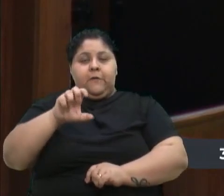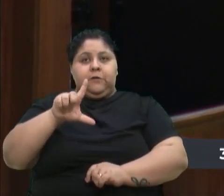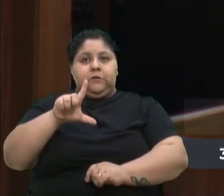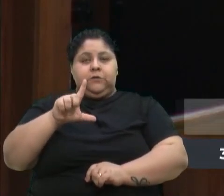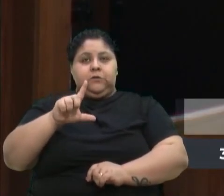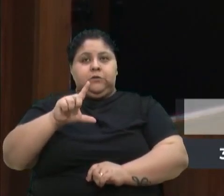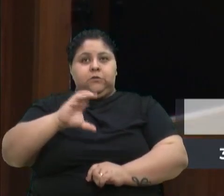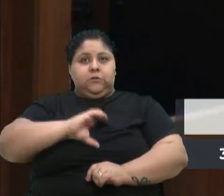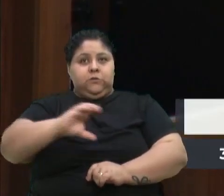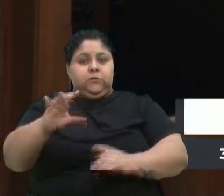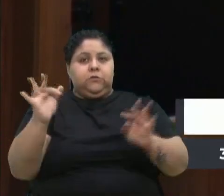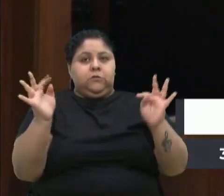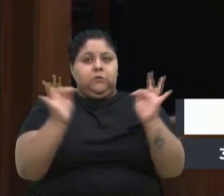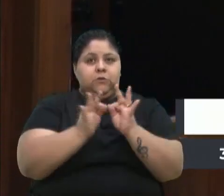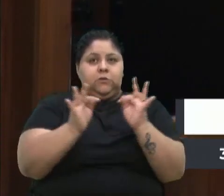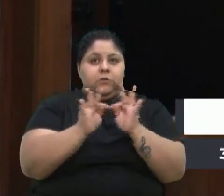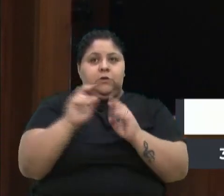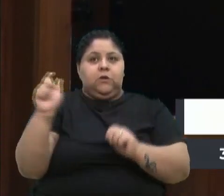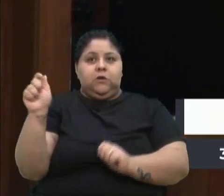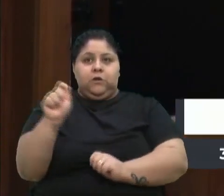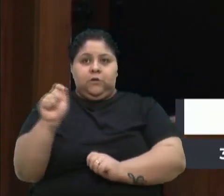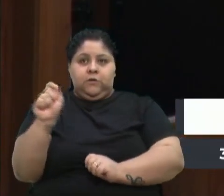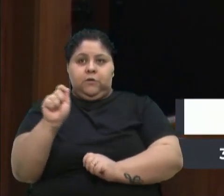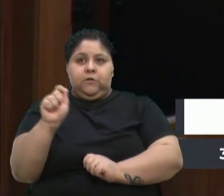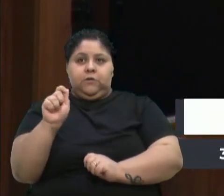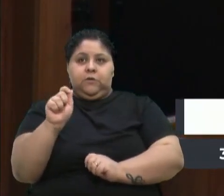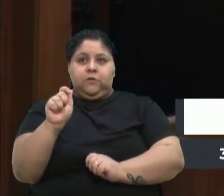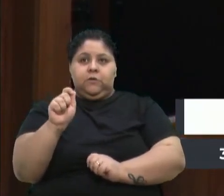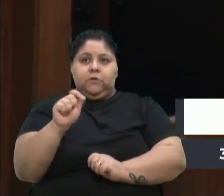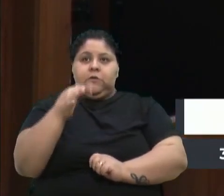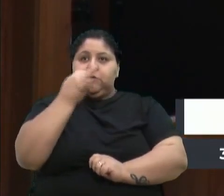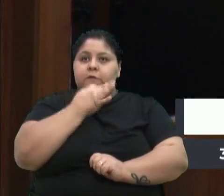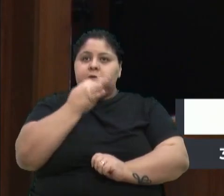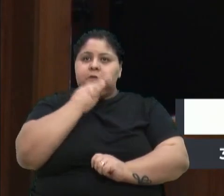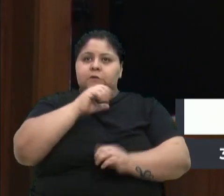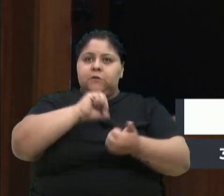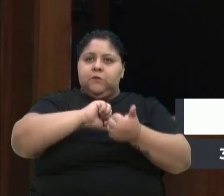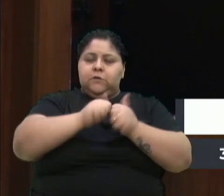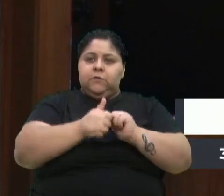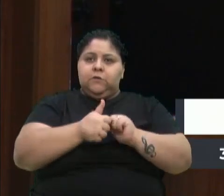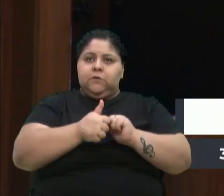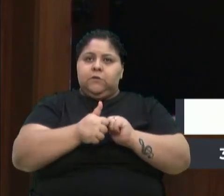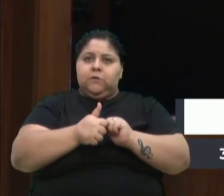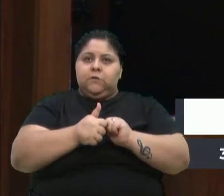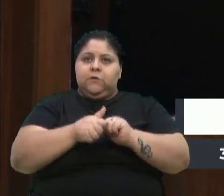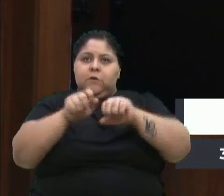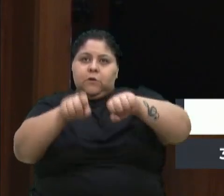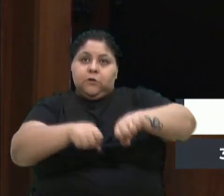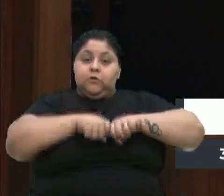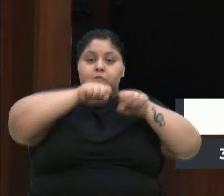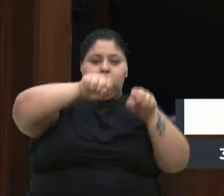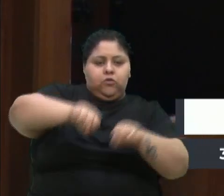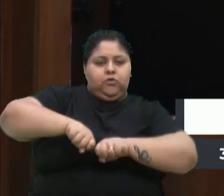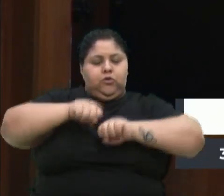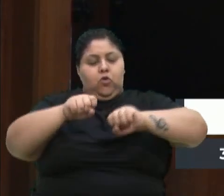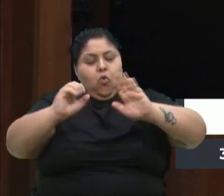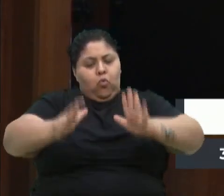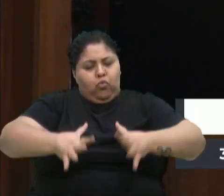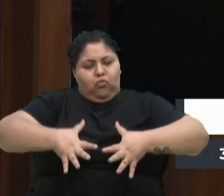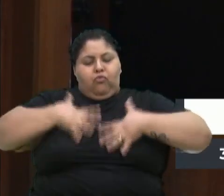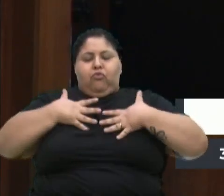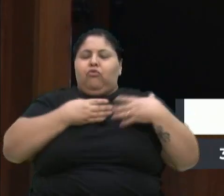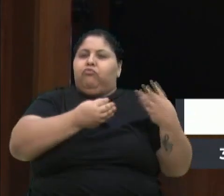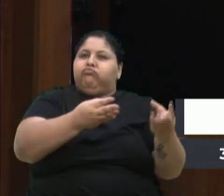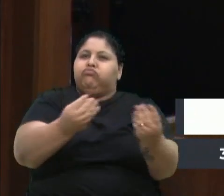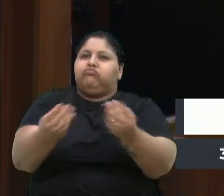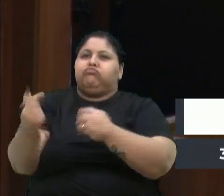da Associação Caxiense de Esportes Náuticos. É um orgulho imenso estar nessa casa. Assim, tem um